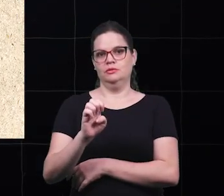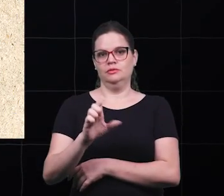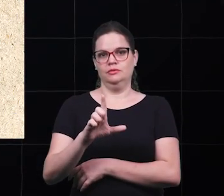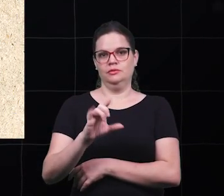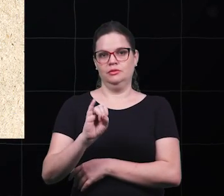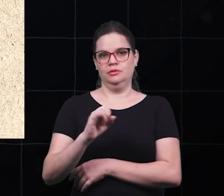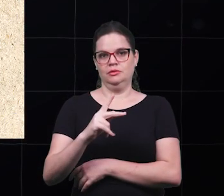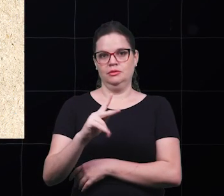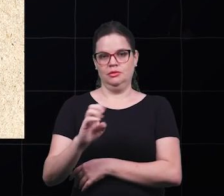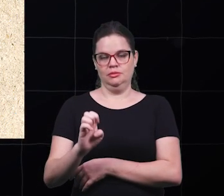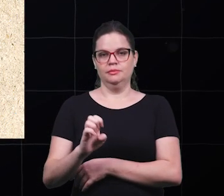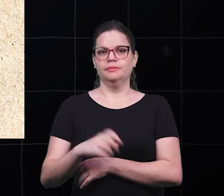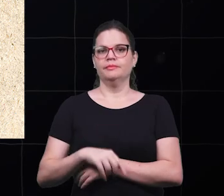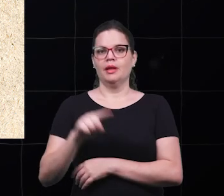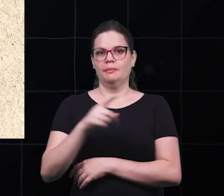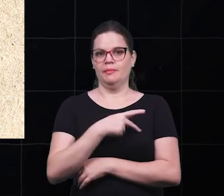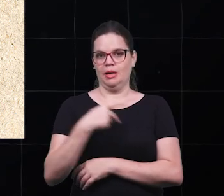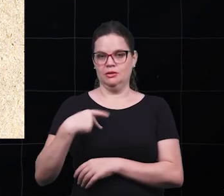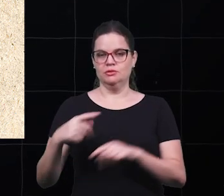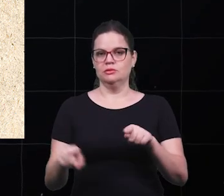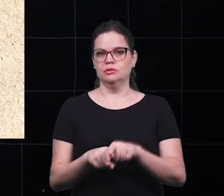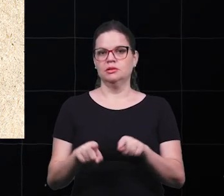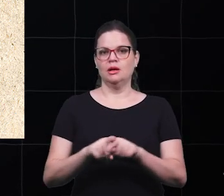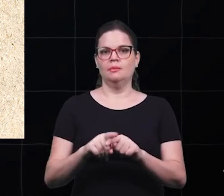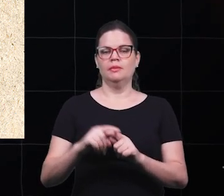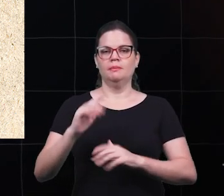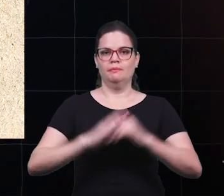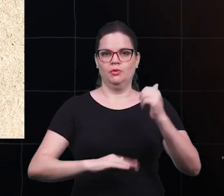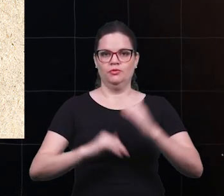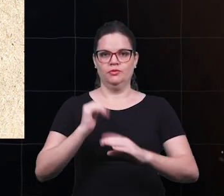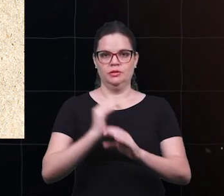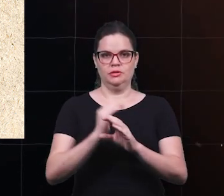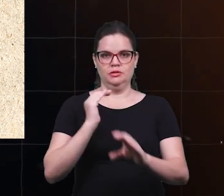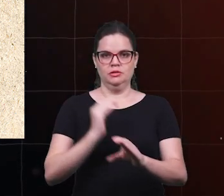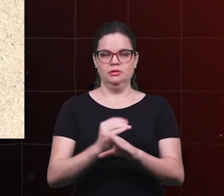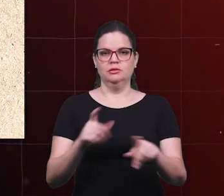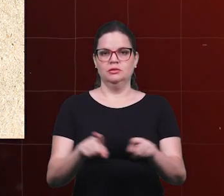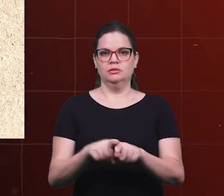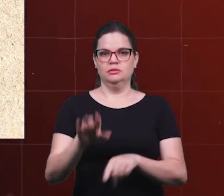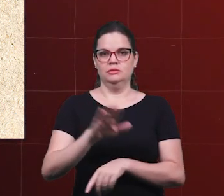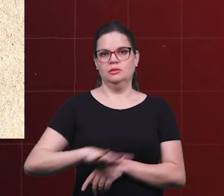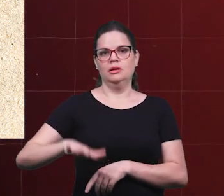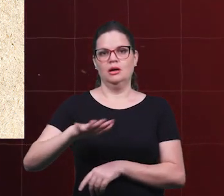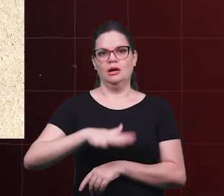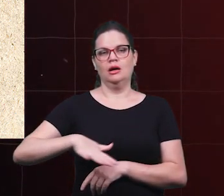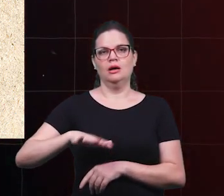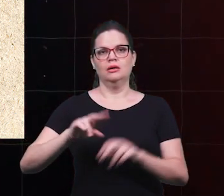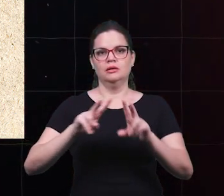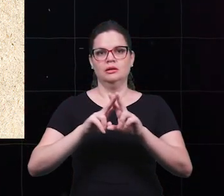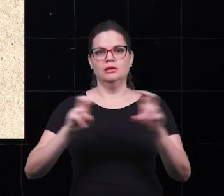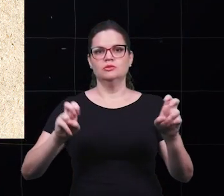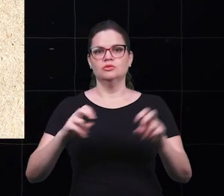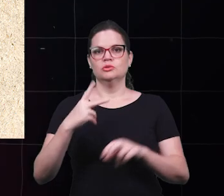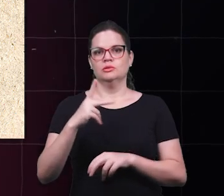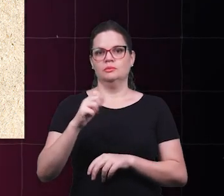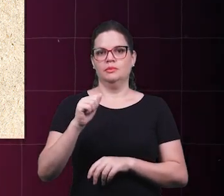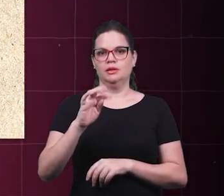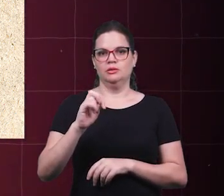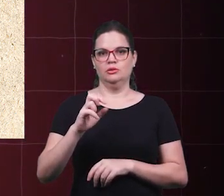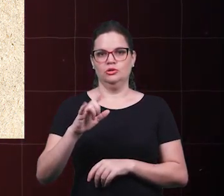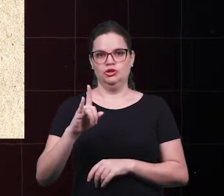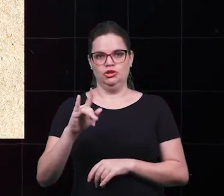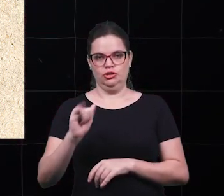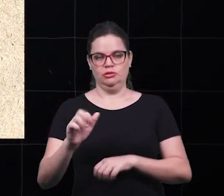engenheiro, ele é pastor da Igreja Cristã Maranata, especialista em patologia, recuperação em estruturas e mestre em engenharia